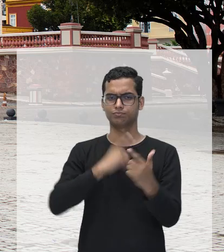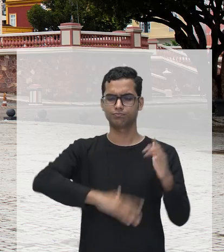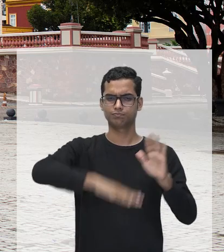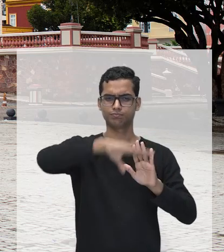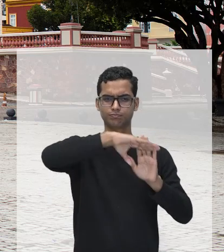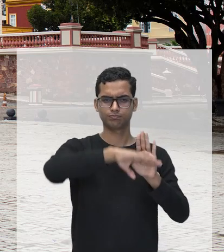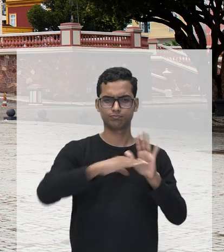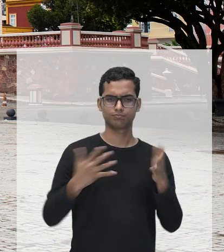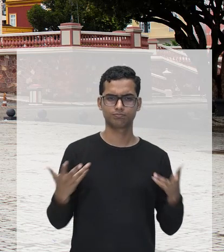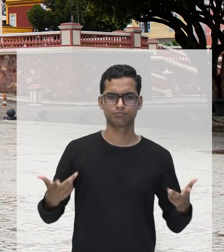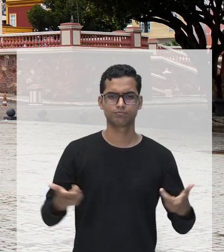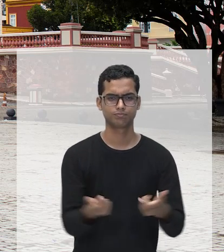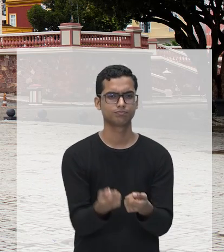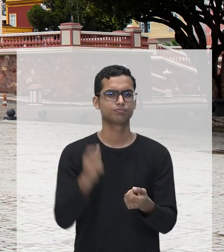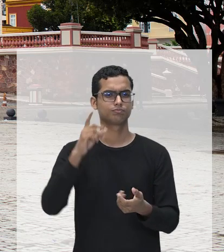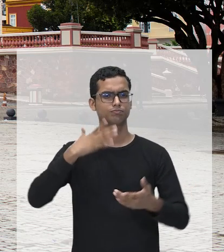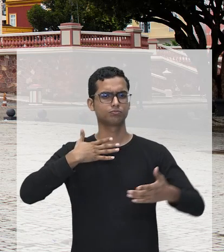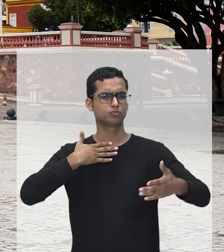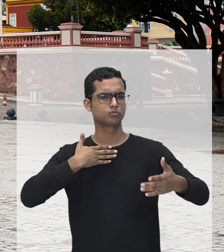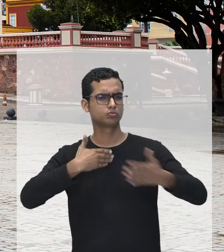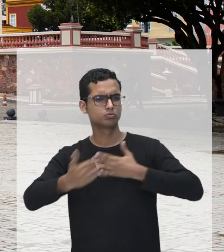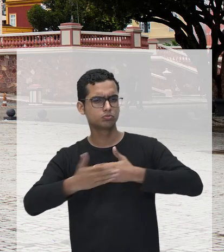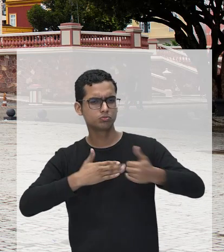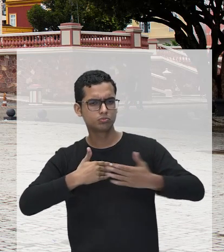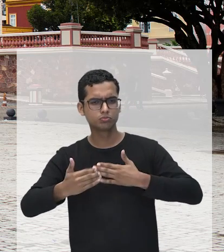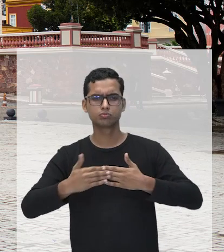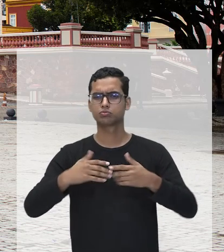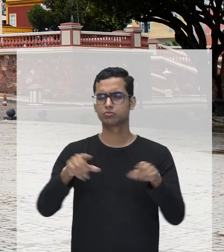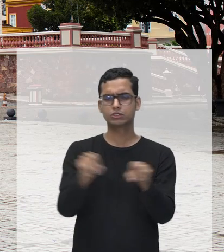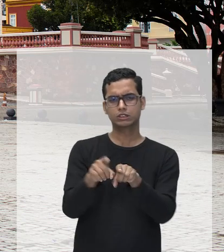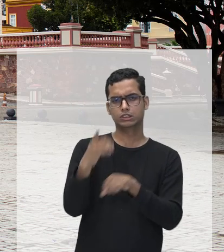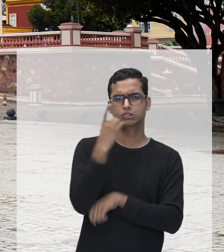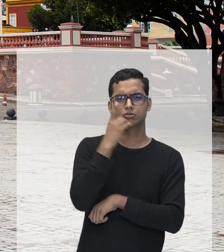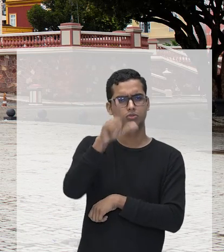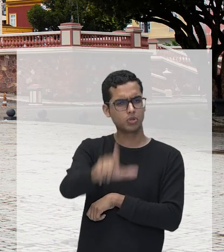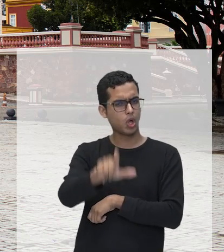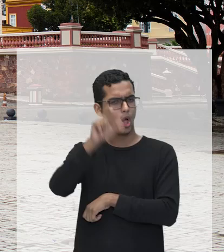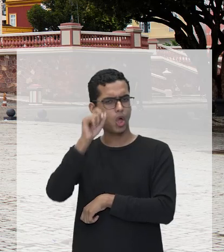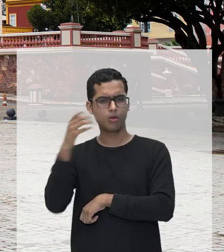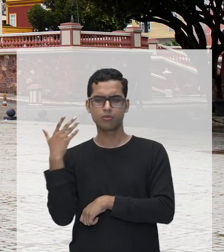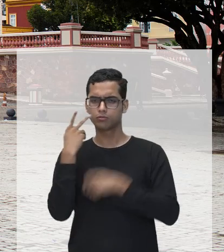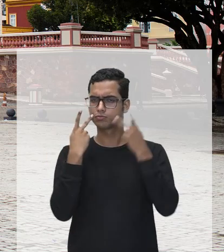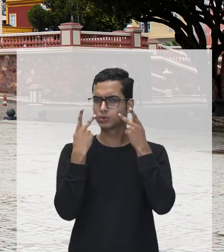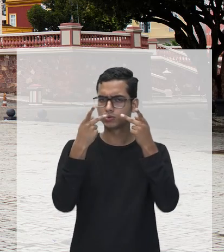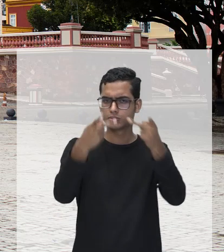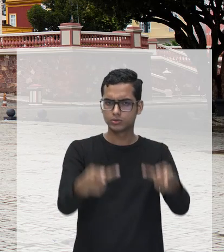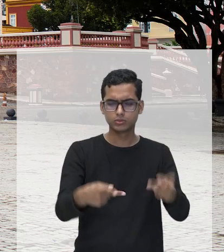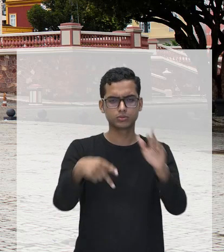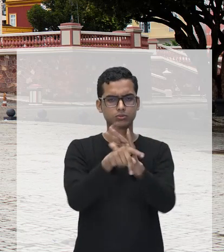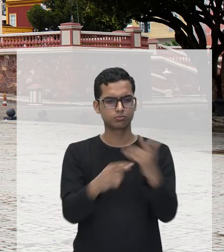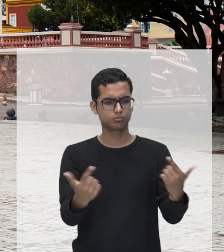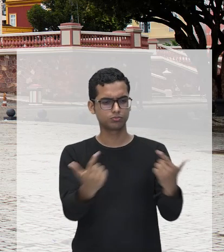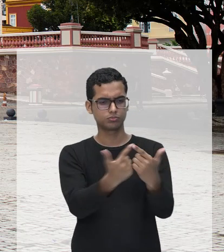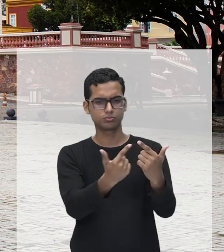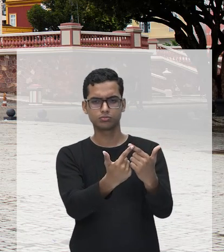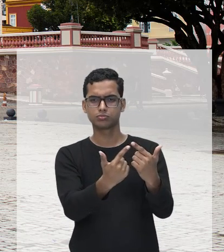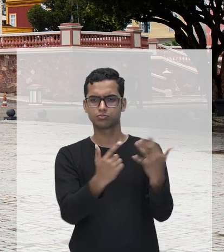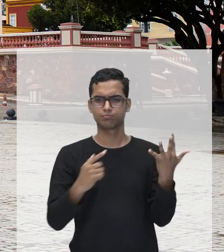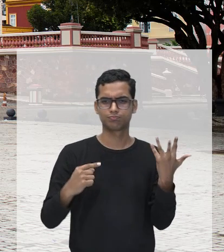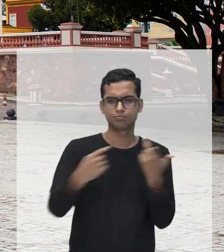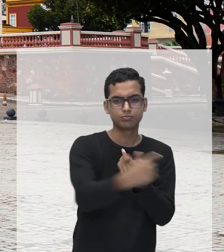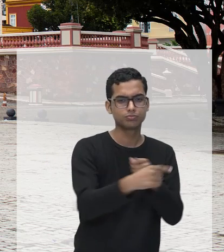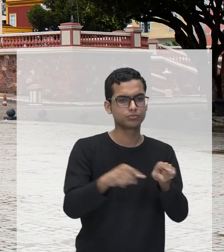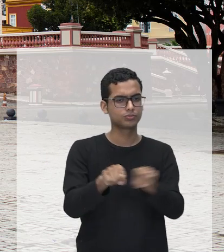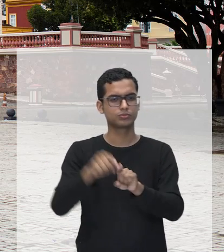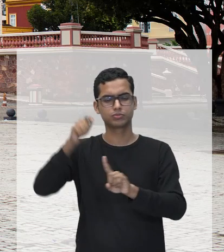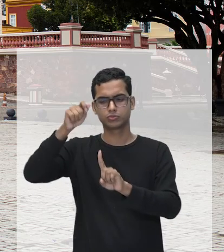Amazonas. Qualquer dia que vocês vierem aqui, tem uma programação vasta, todos os meses tem